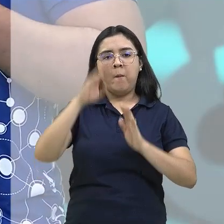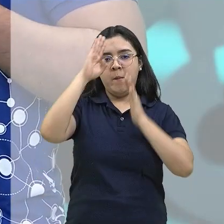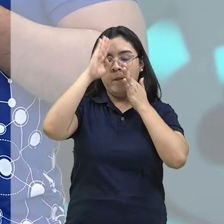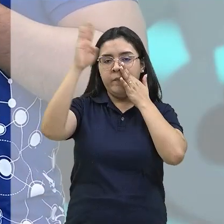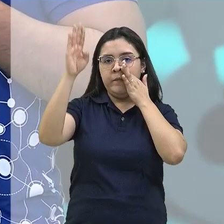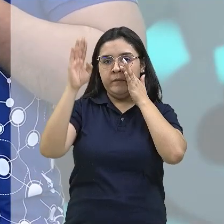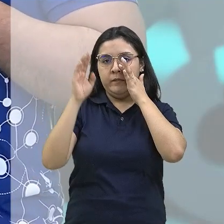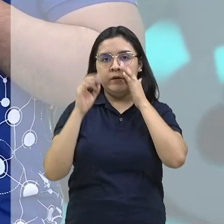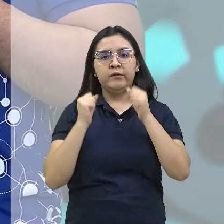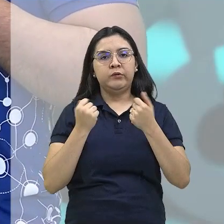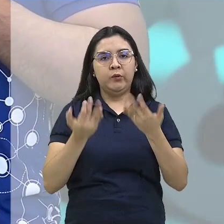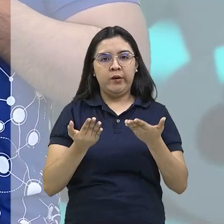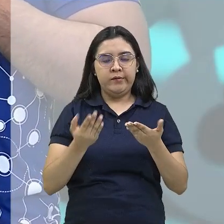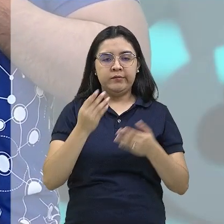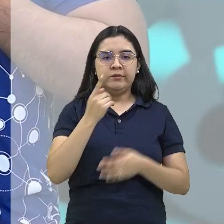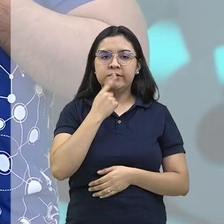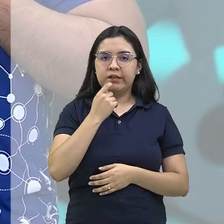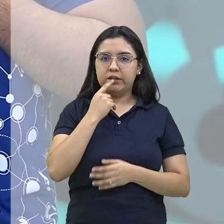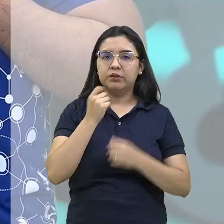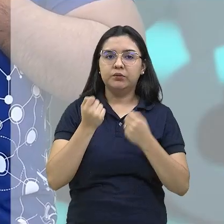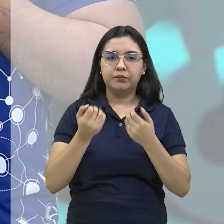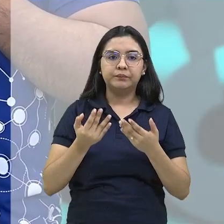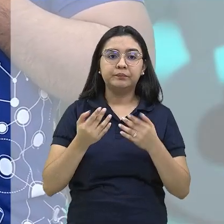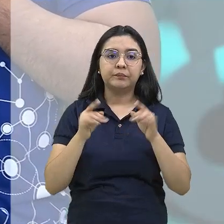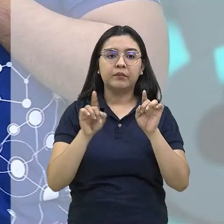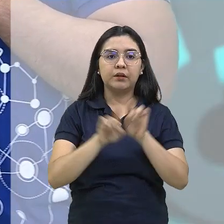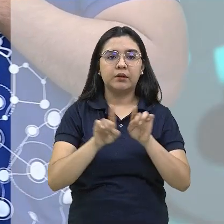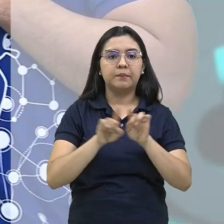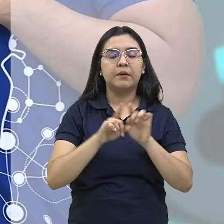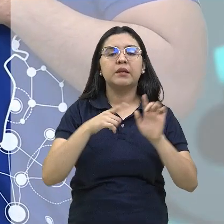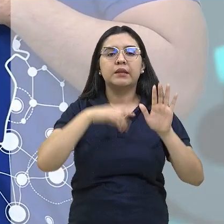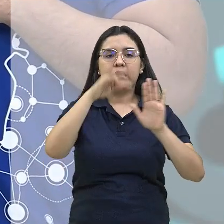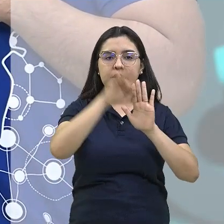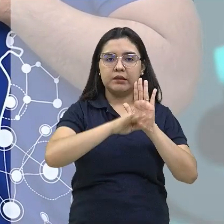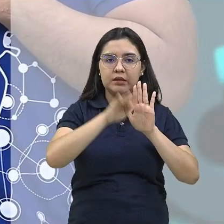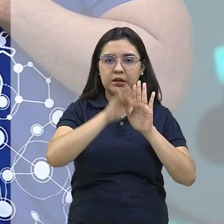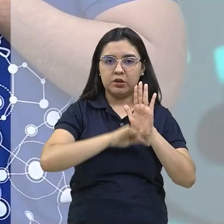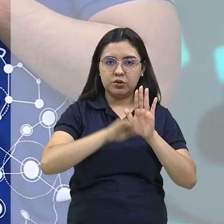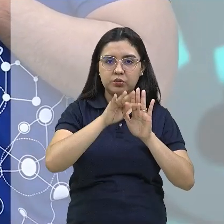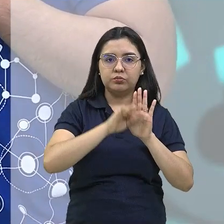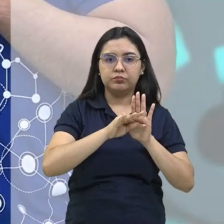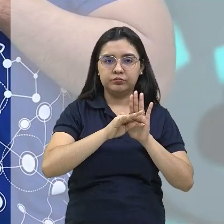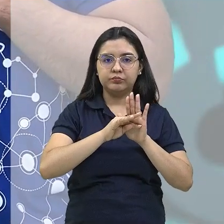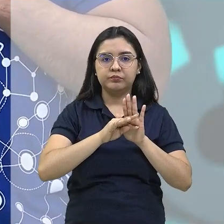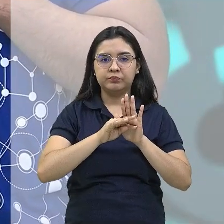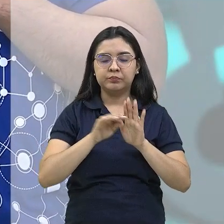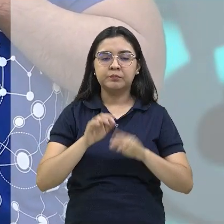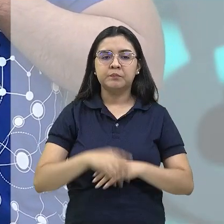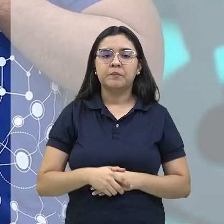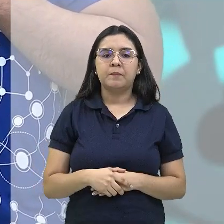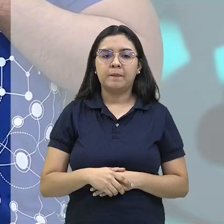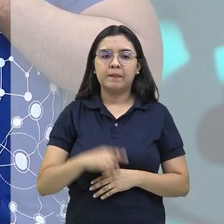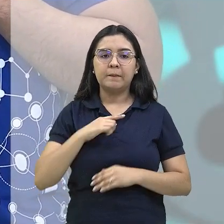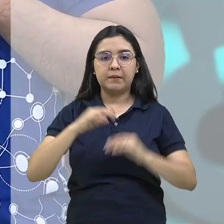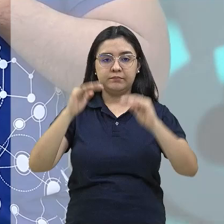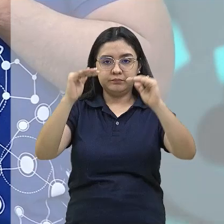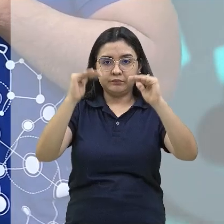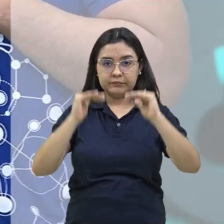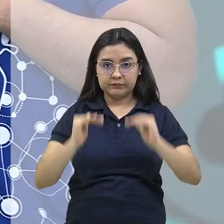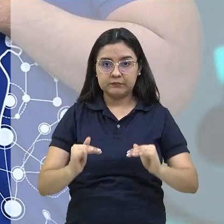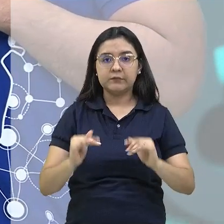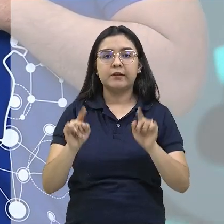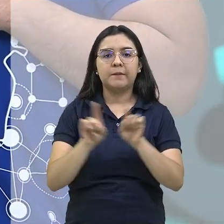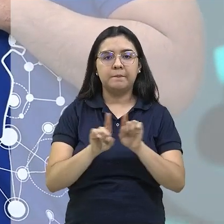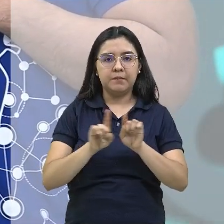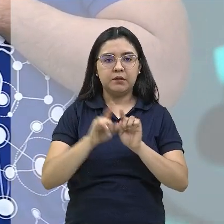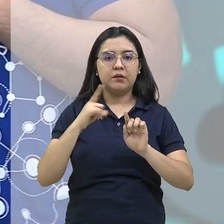você também pode. Nós temos texto nas pontas do nosso cartaz, observem, na parte inferior também, e,